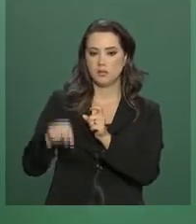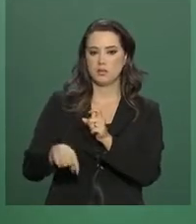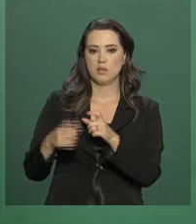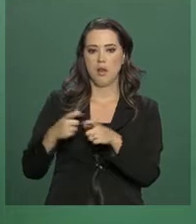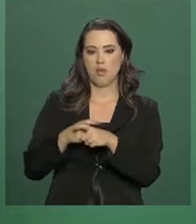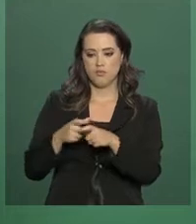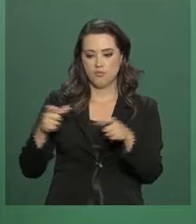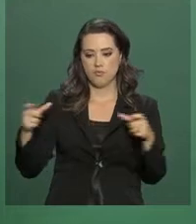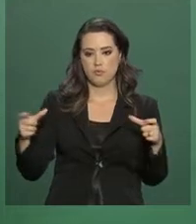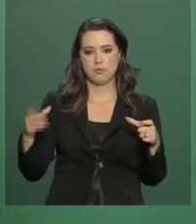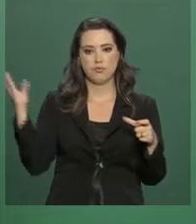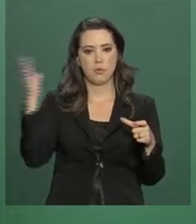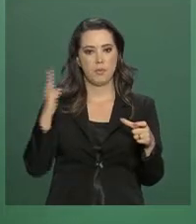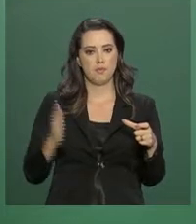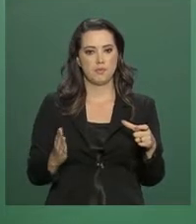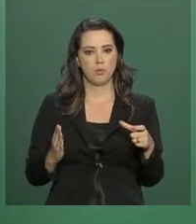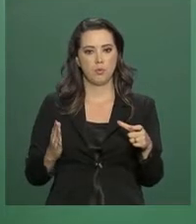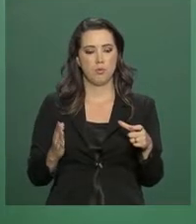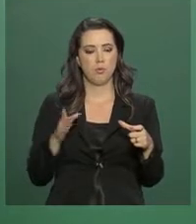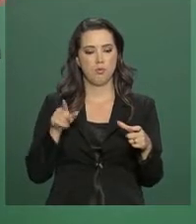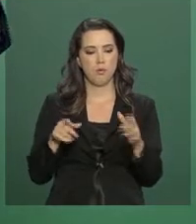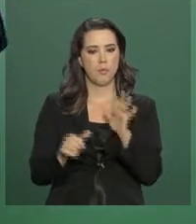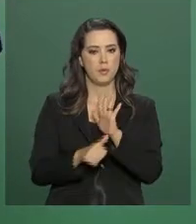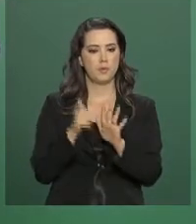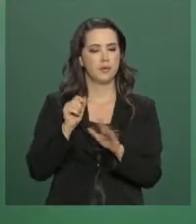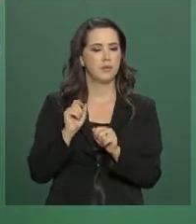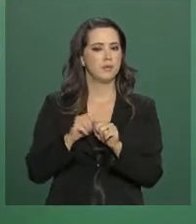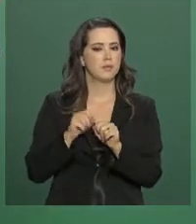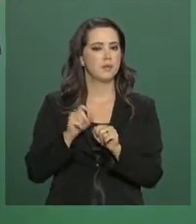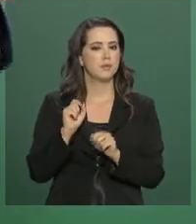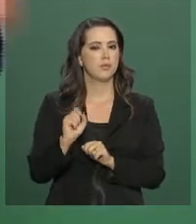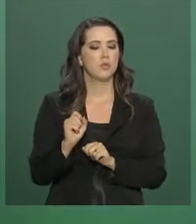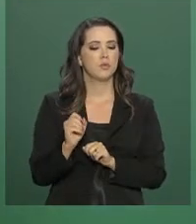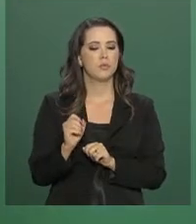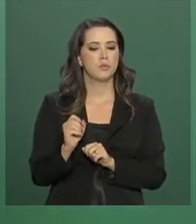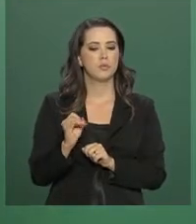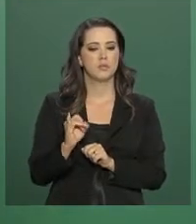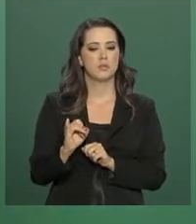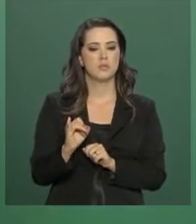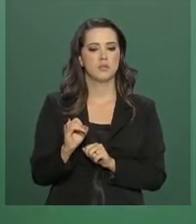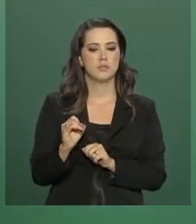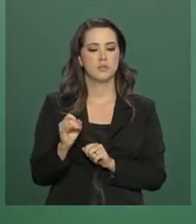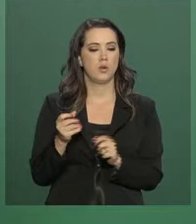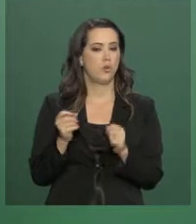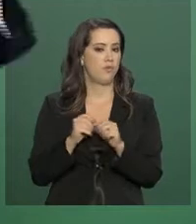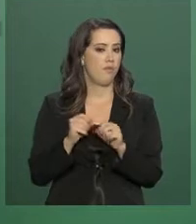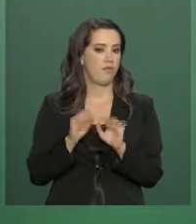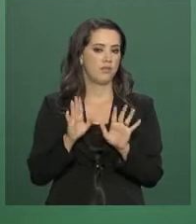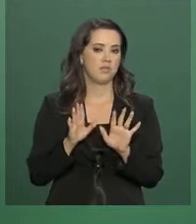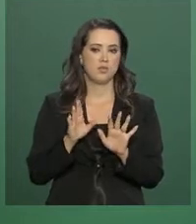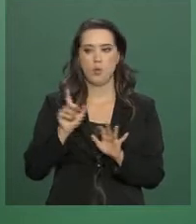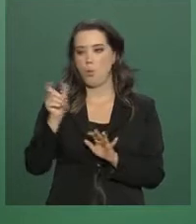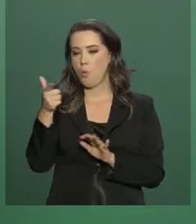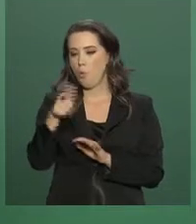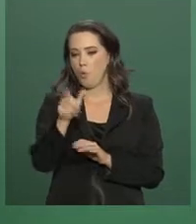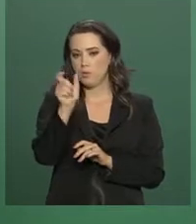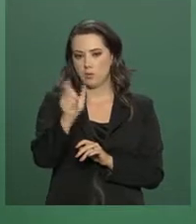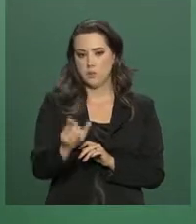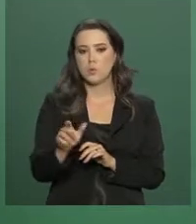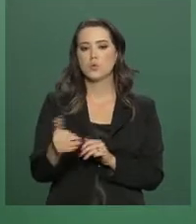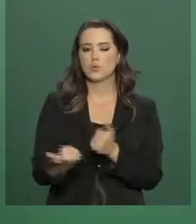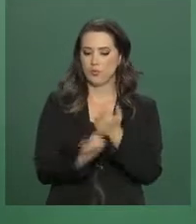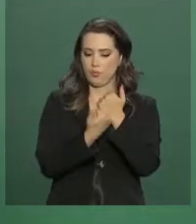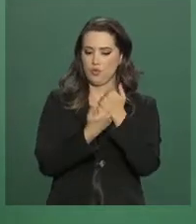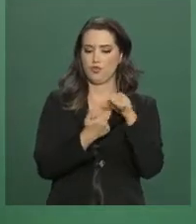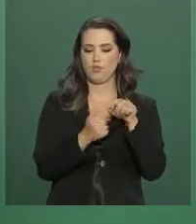grande instituição que é o estado brasileiro primeiro devo fazê lo e se eu não fizer alguém falar por mim primeiro